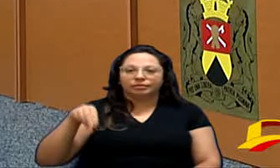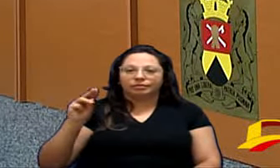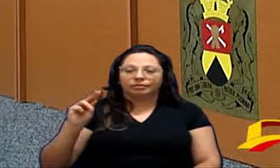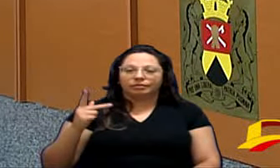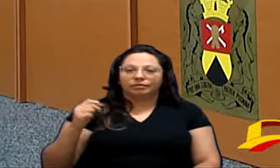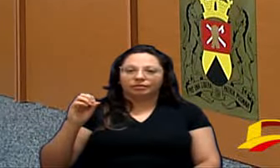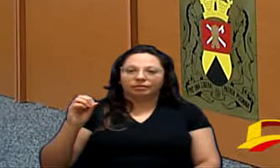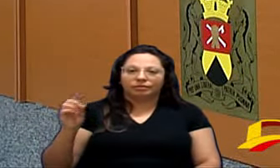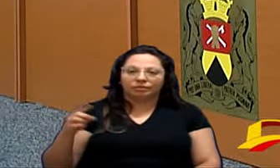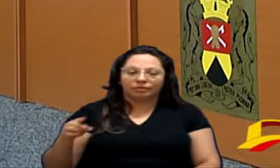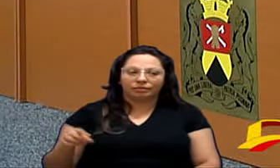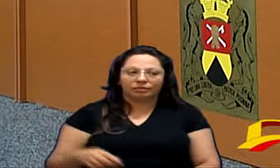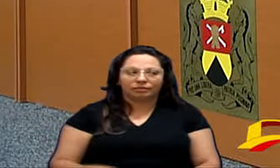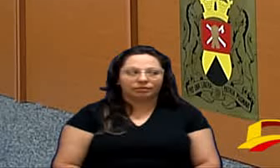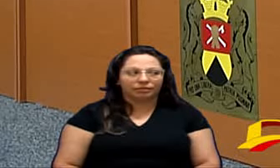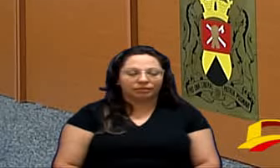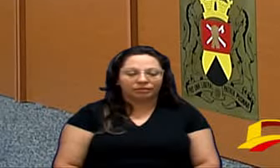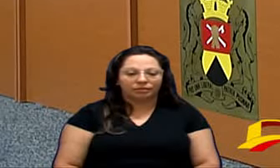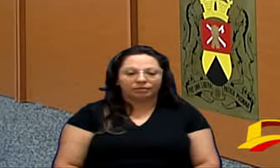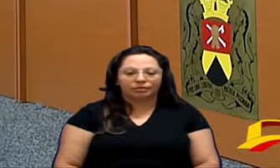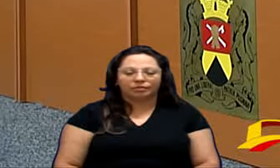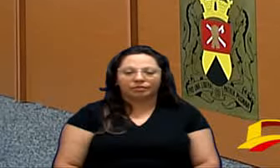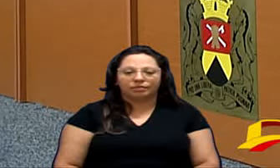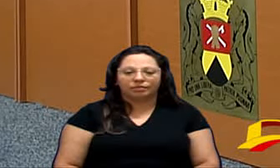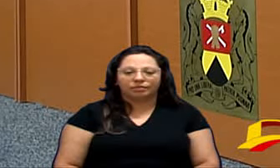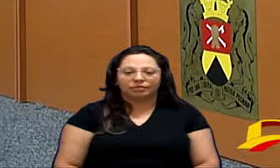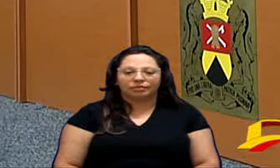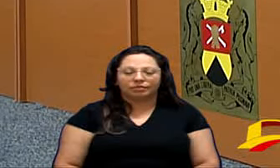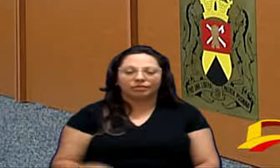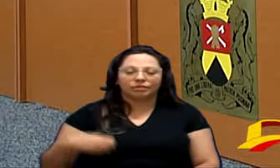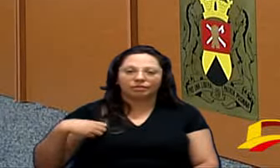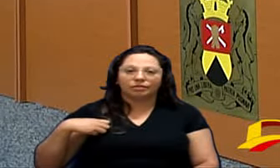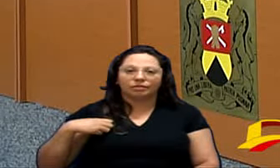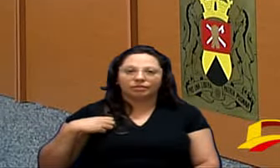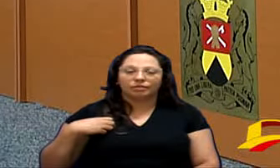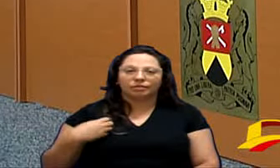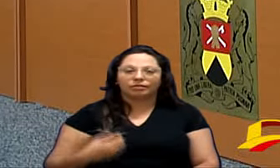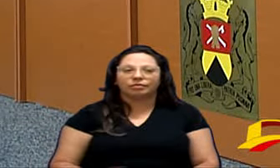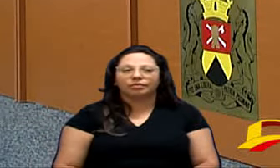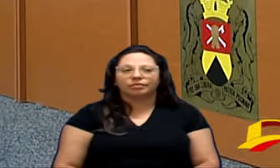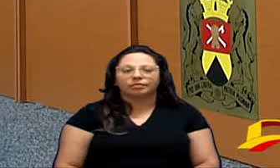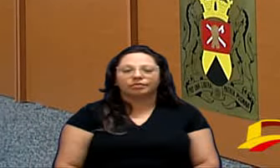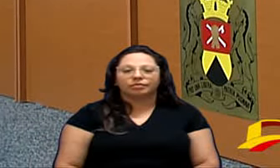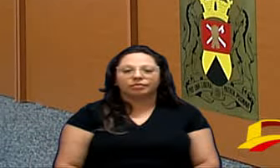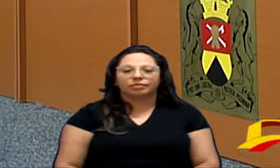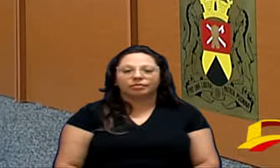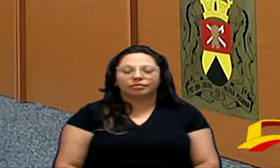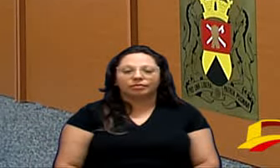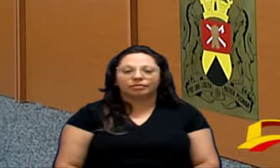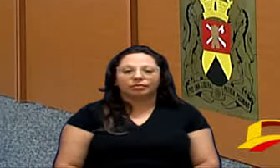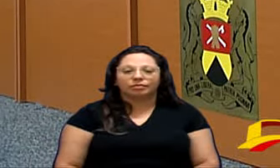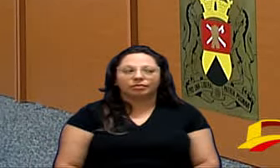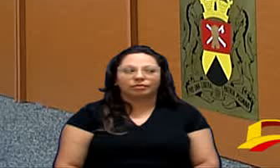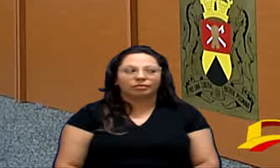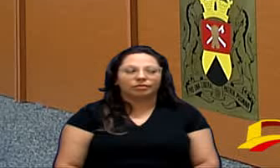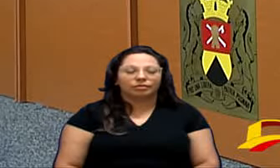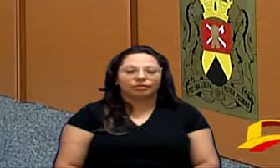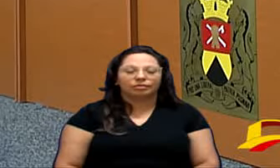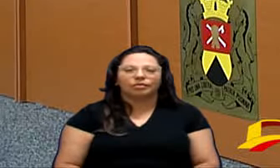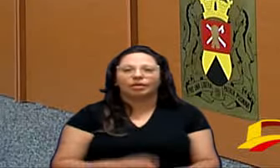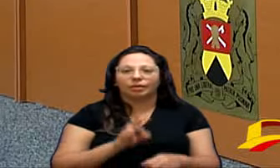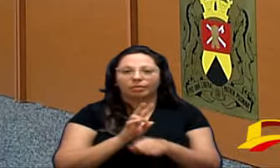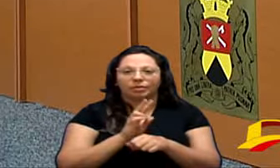munz era mutinho S sa ele dei Voto para você a o protesto de mulher